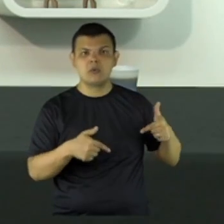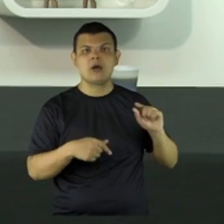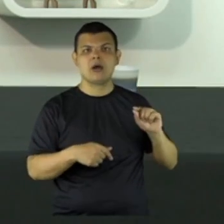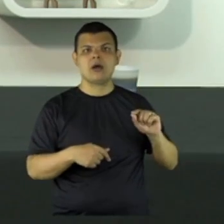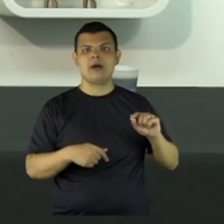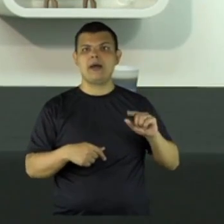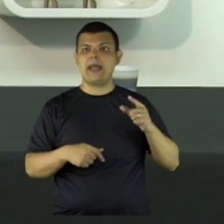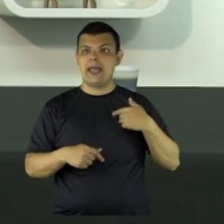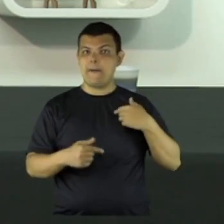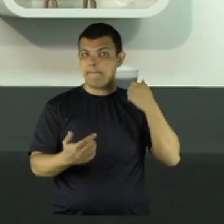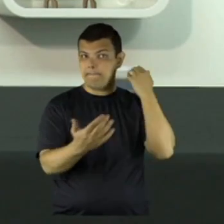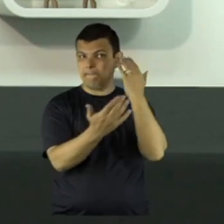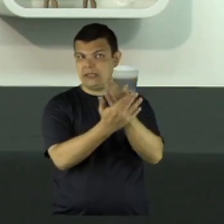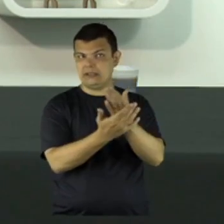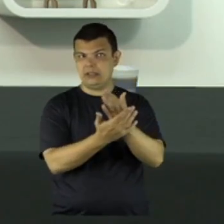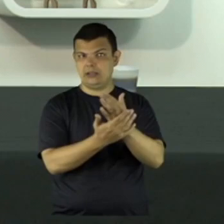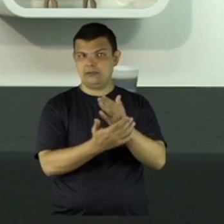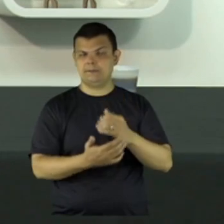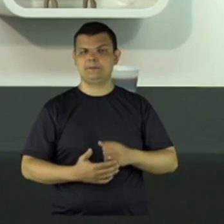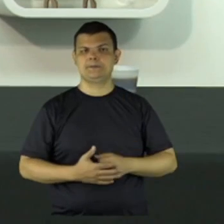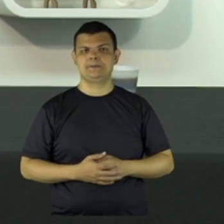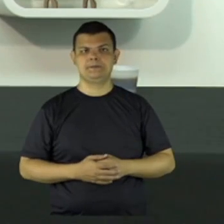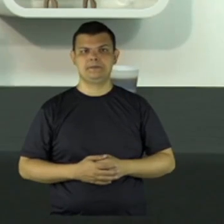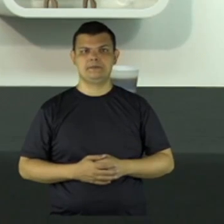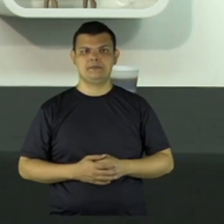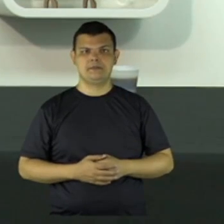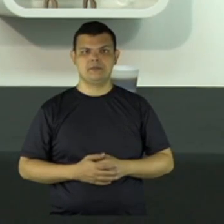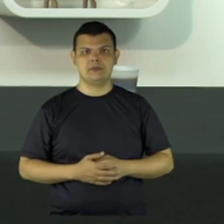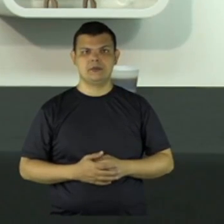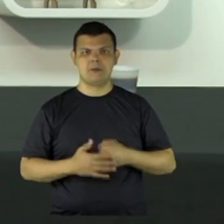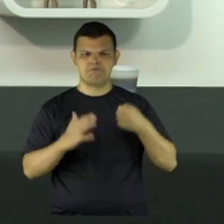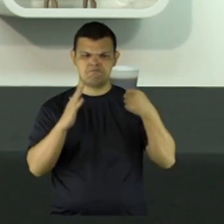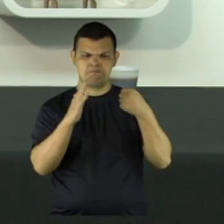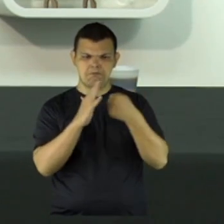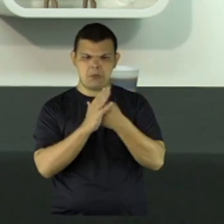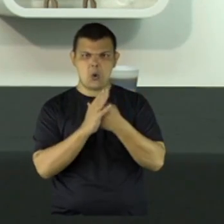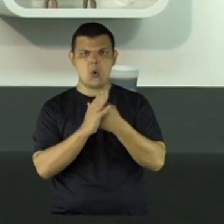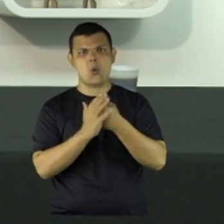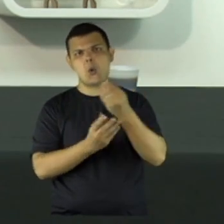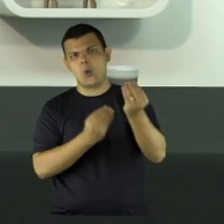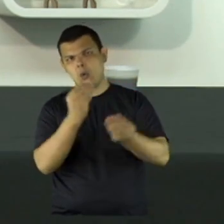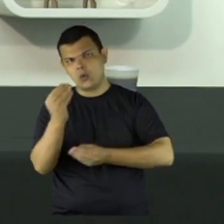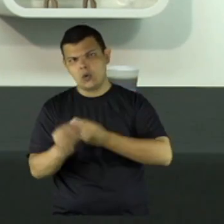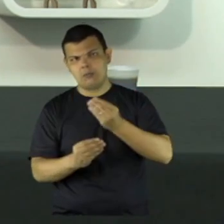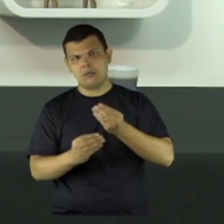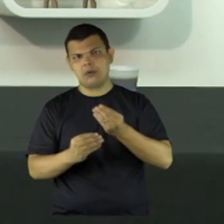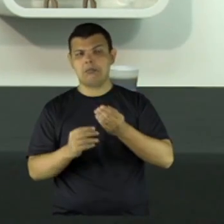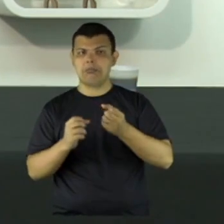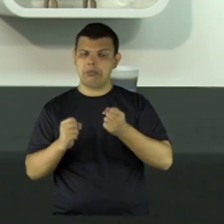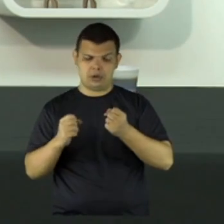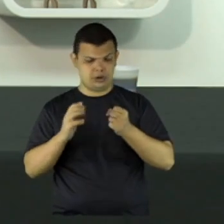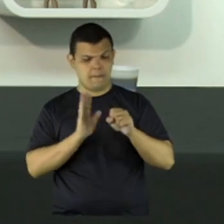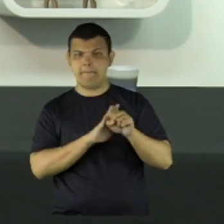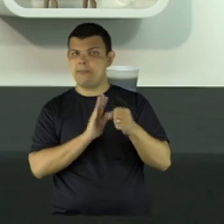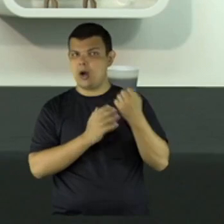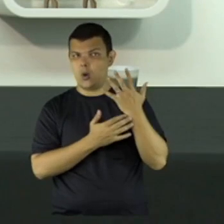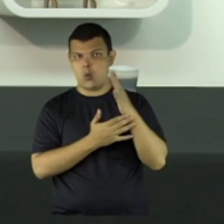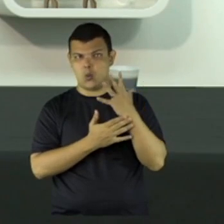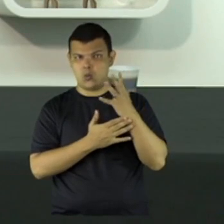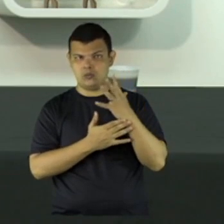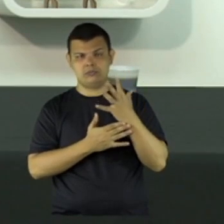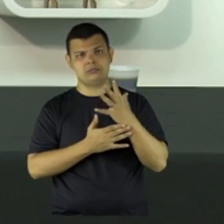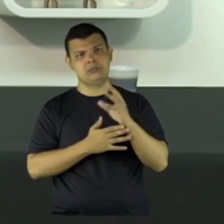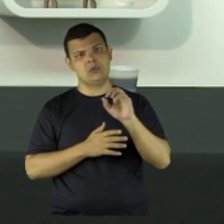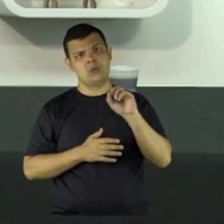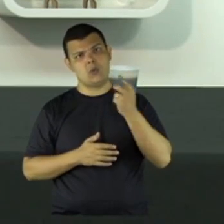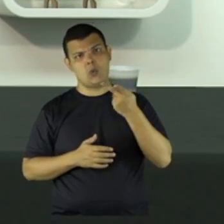o ato de você bater, tá? De você realizar uma batida. Então, ou você bate com a mão, ou você